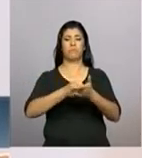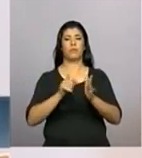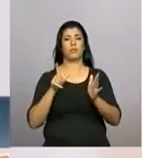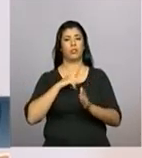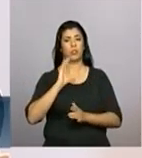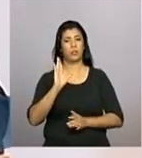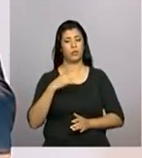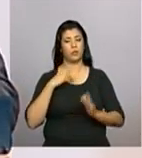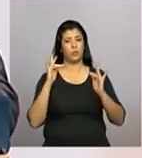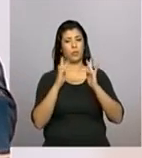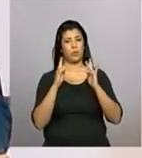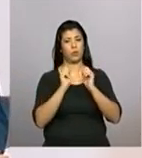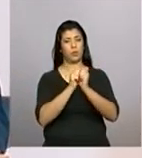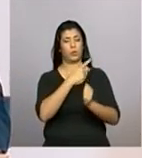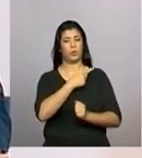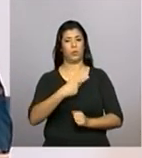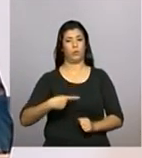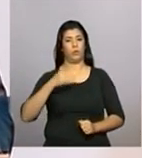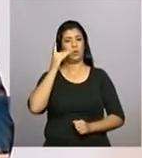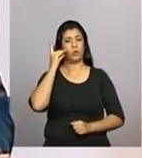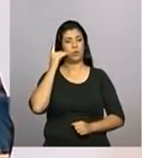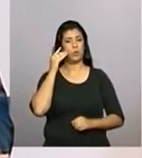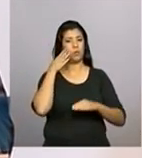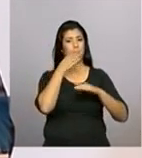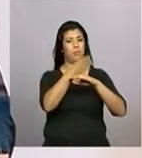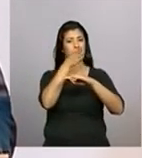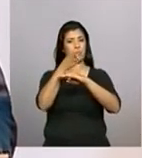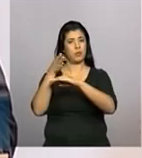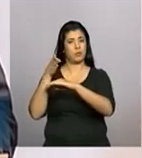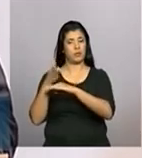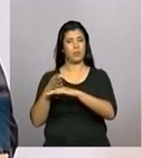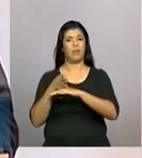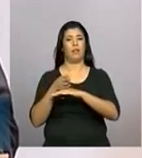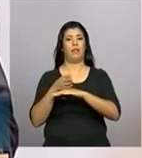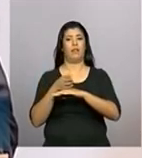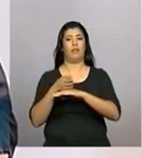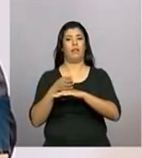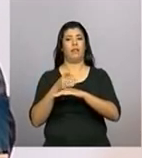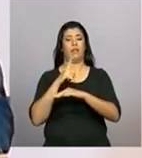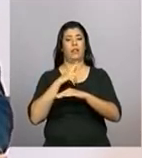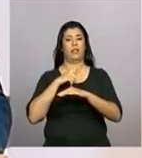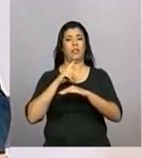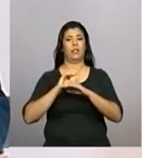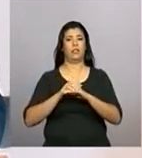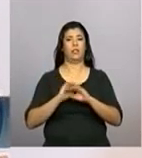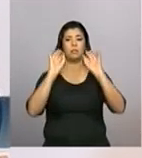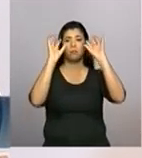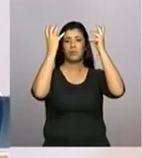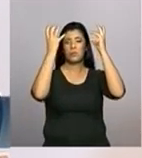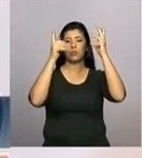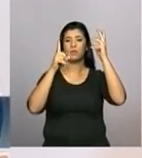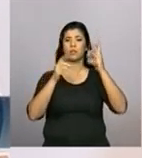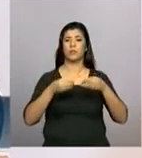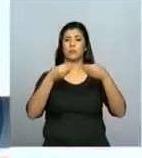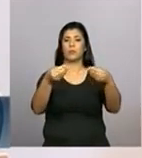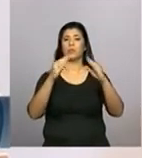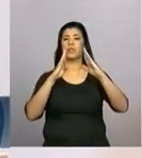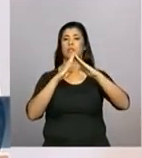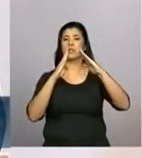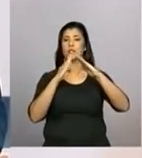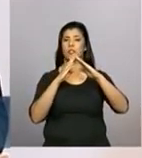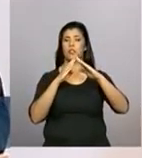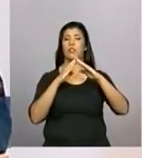Dilma estar presente em algumas das inaugurações de obras de mobilidade urbana tão importantes nesse